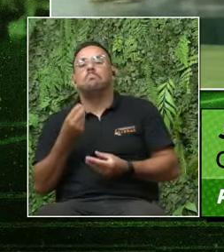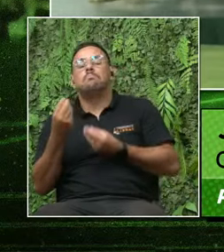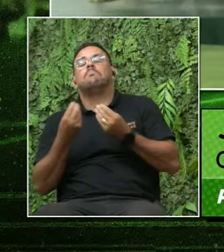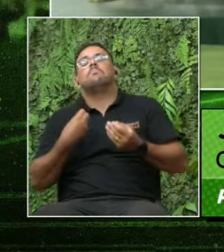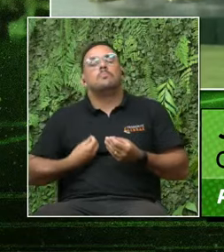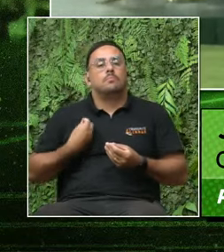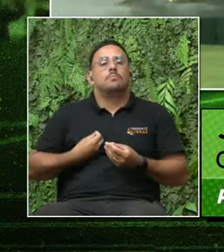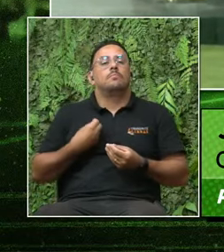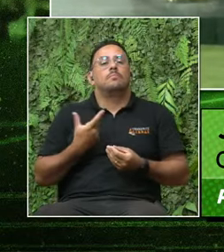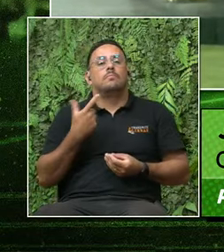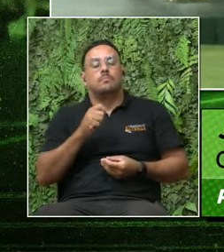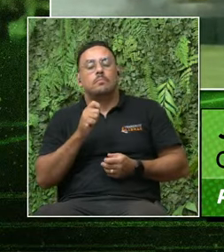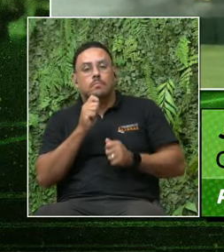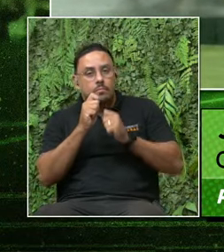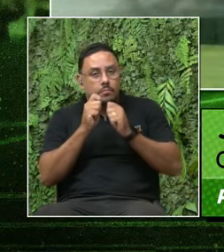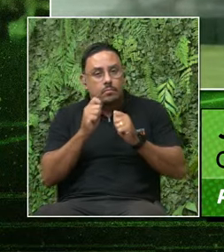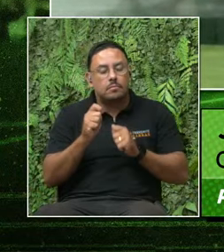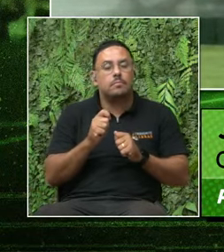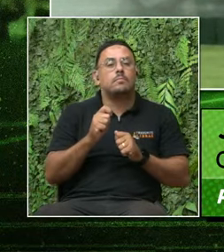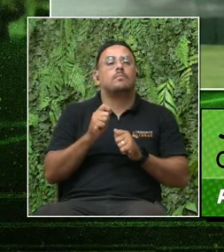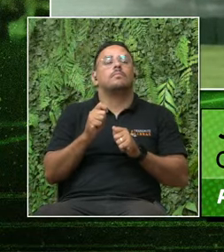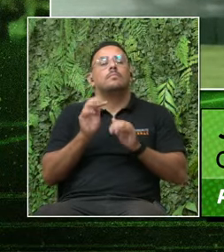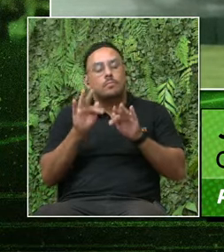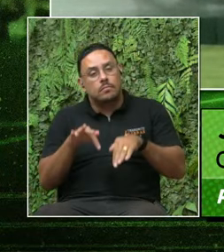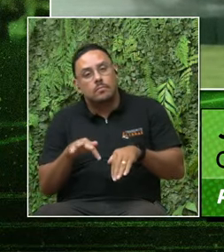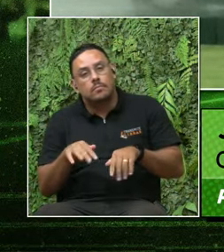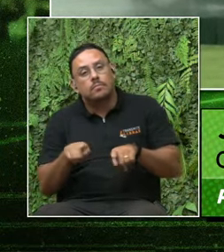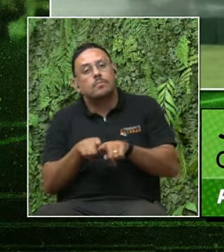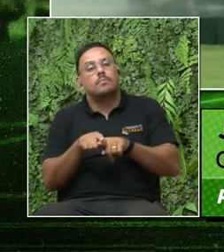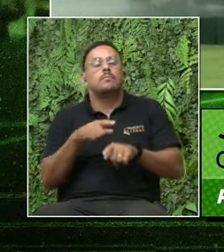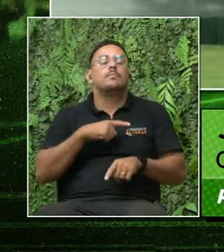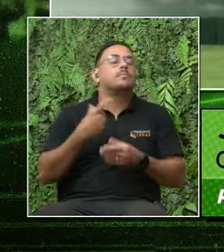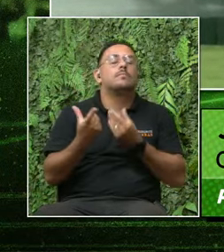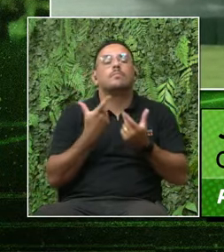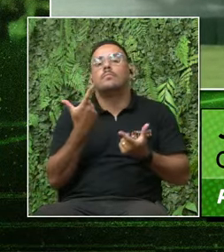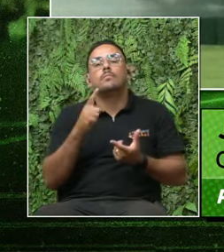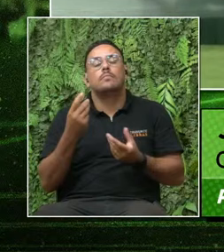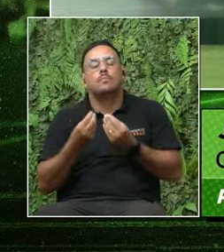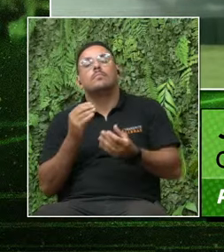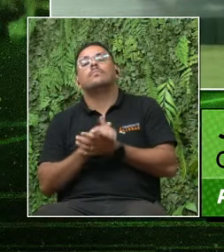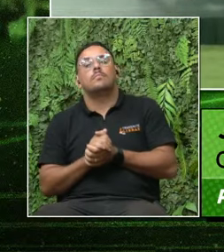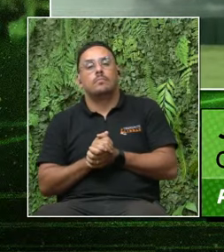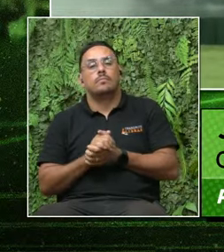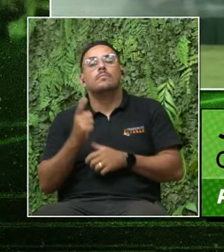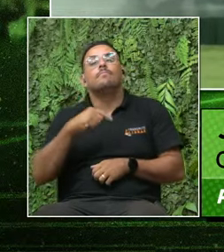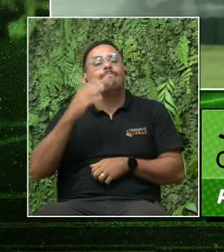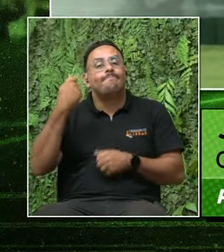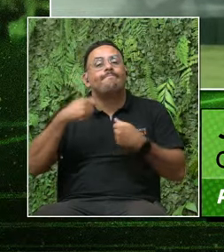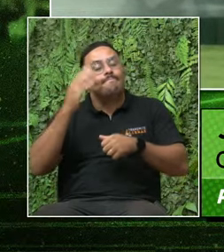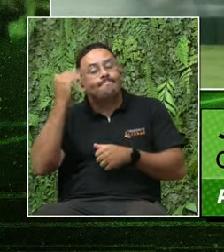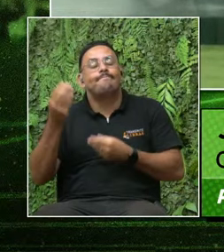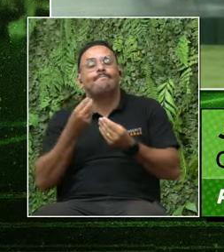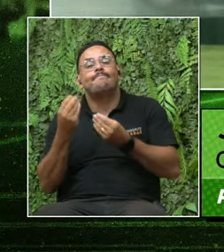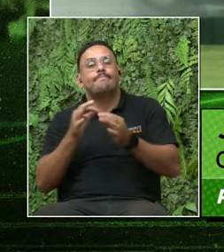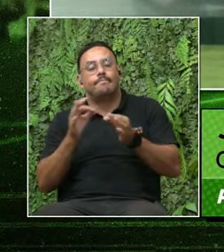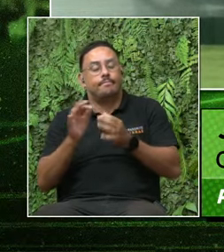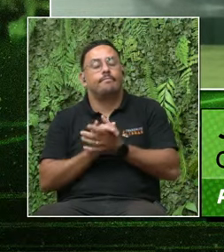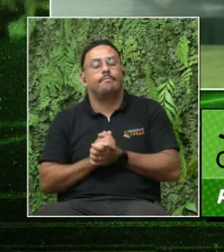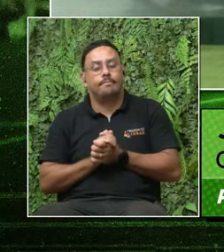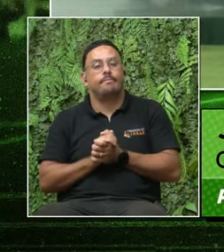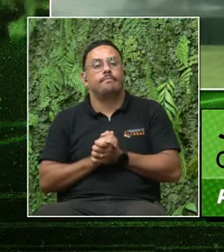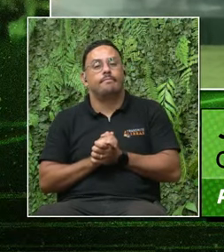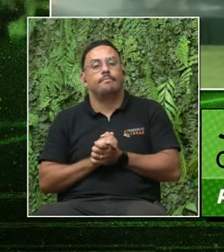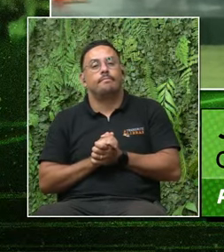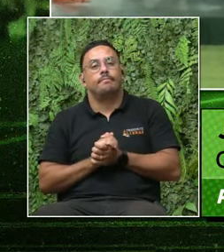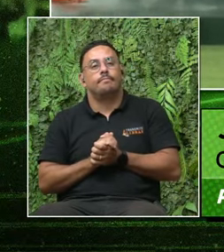participa ou vai ter entrevista coletiva da Rapaziada do Cruzeiro também não vai ter como é que é a só pra gente saber aqui como é que a gente se organiza